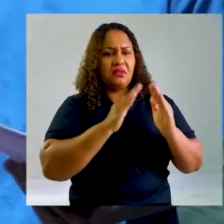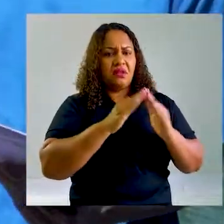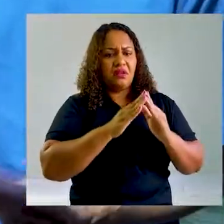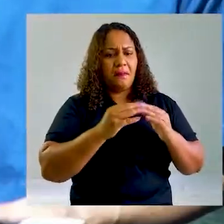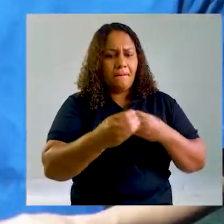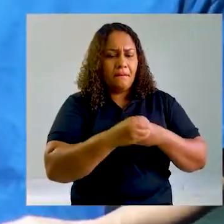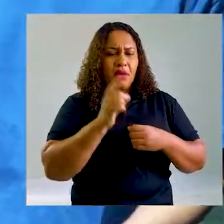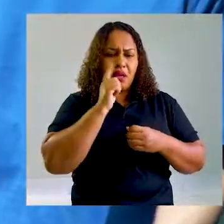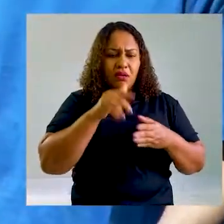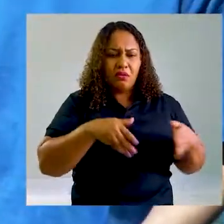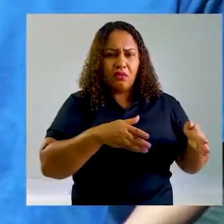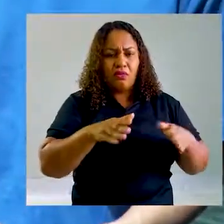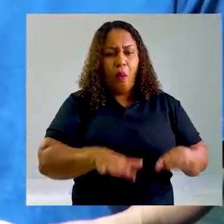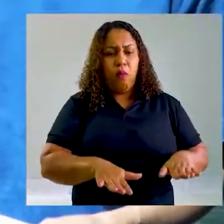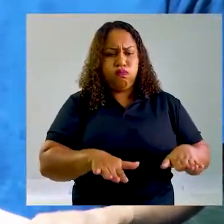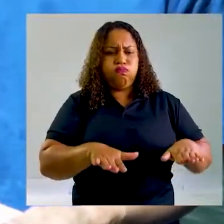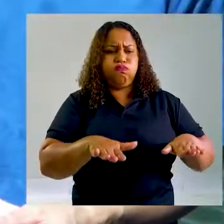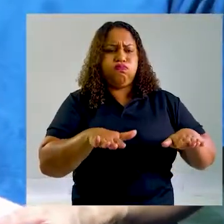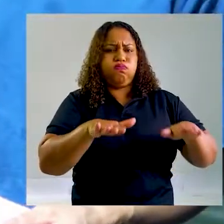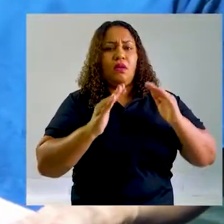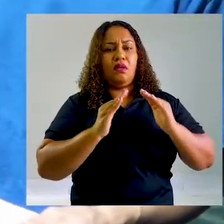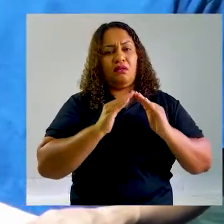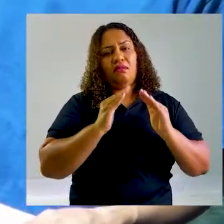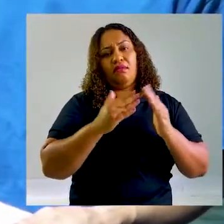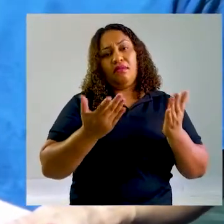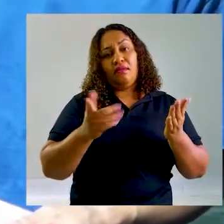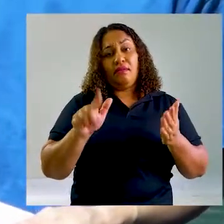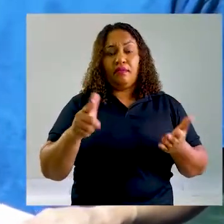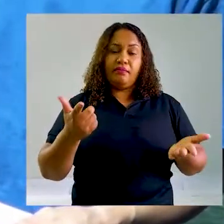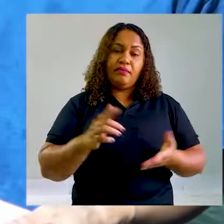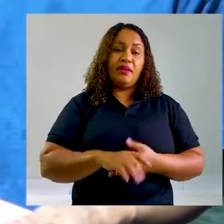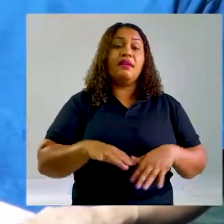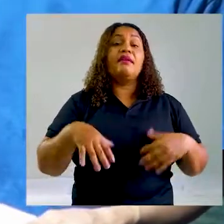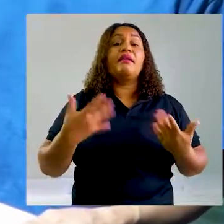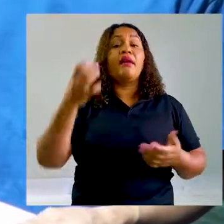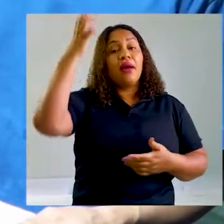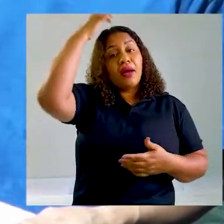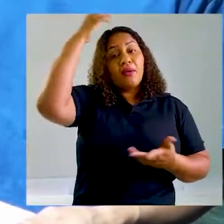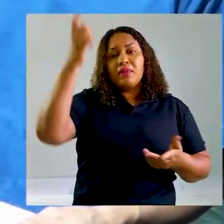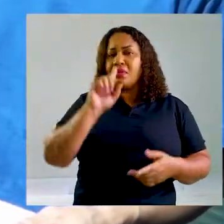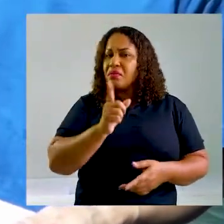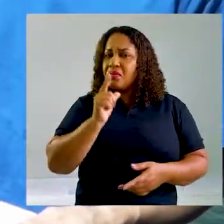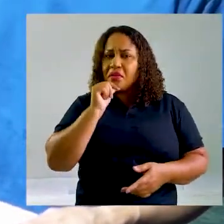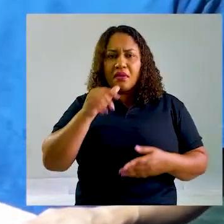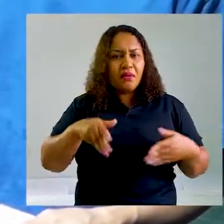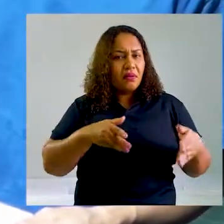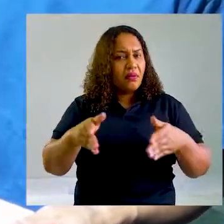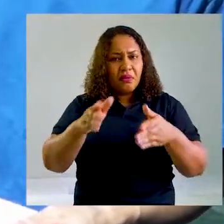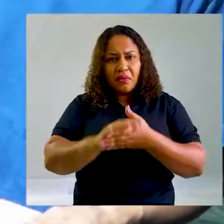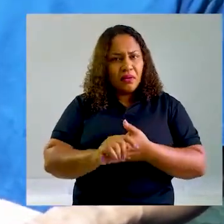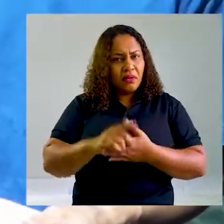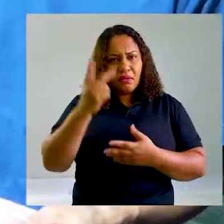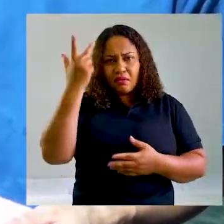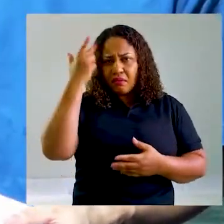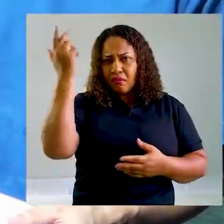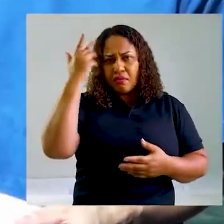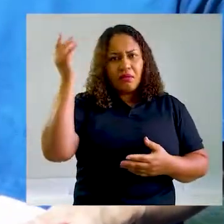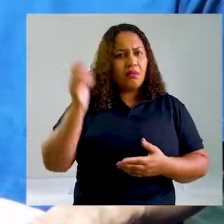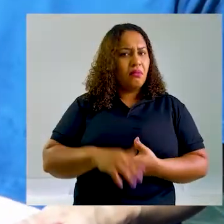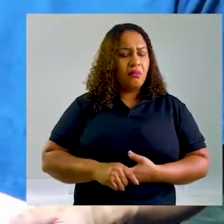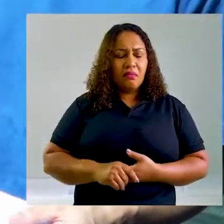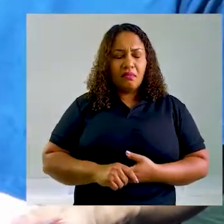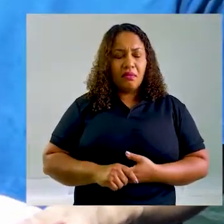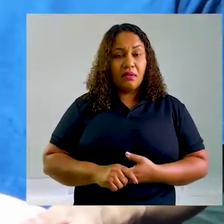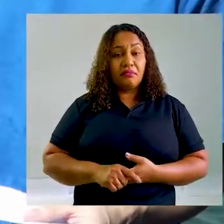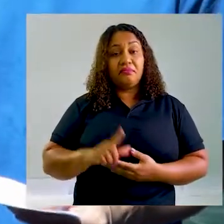chuva com um volume grande, vai alagar a casa dela toda, certo? E quem é o culpado? Não é o rio. O rio está seguindo o caminho natural